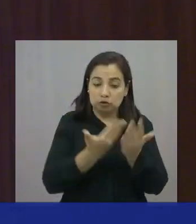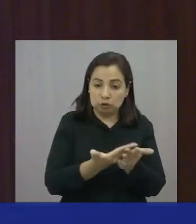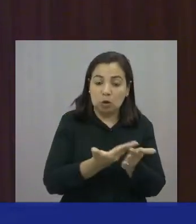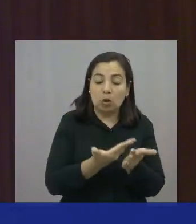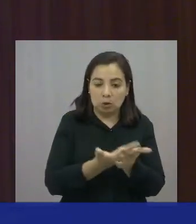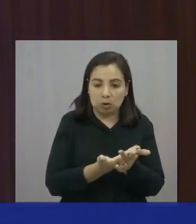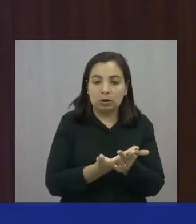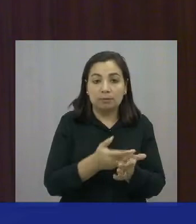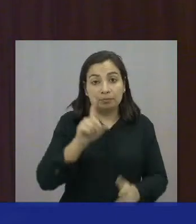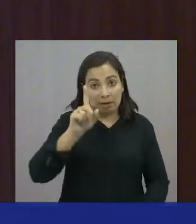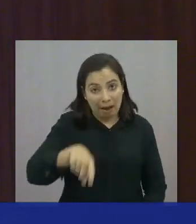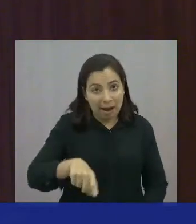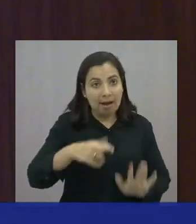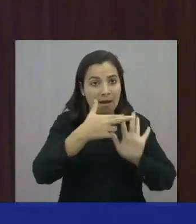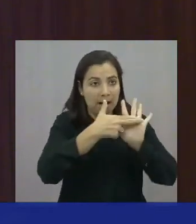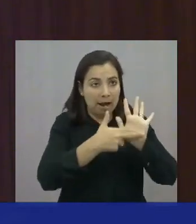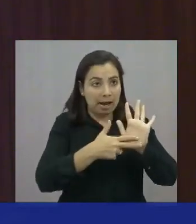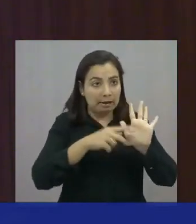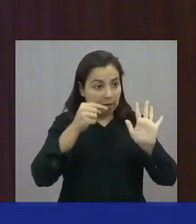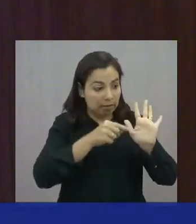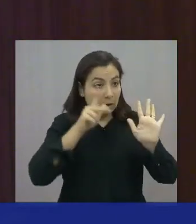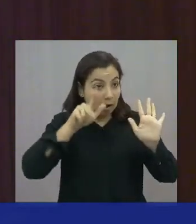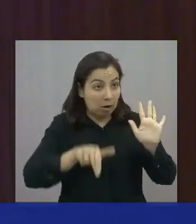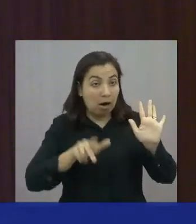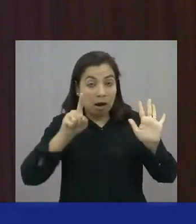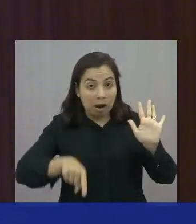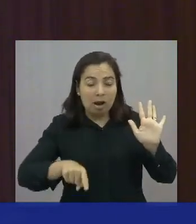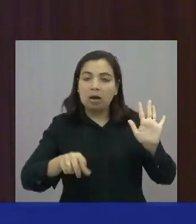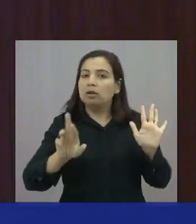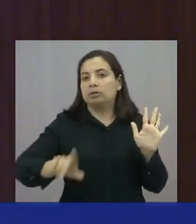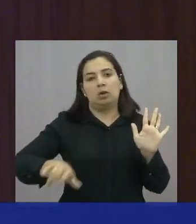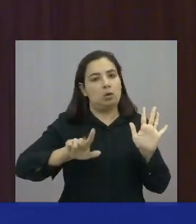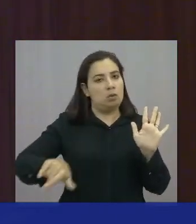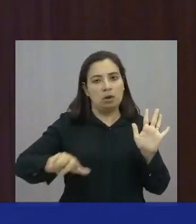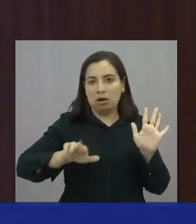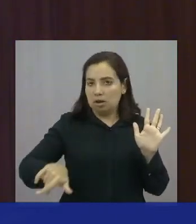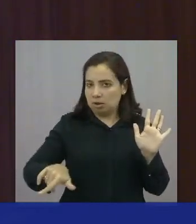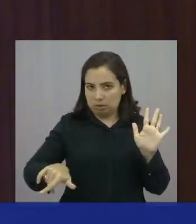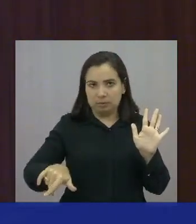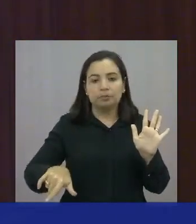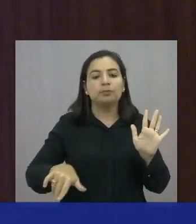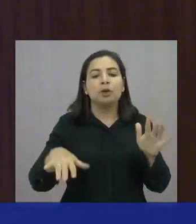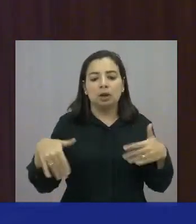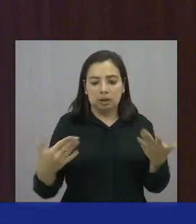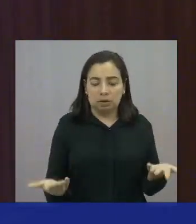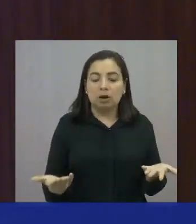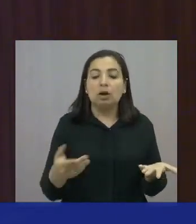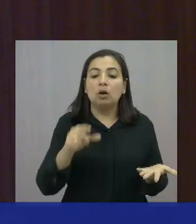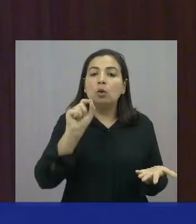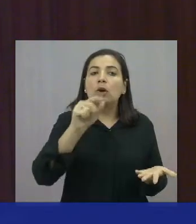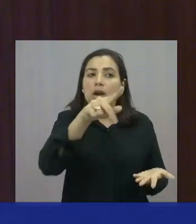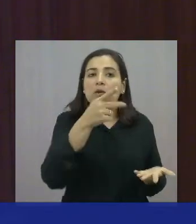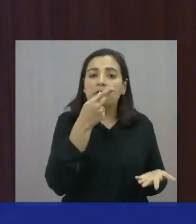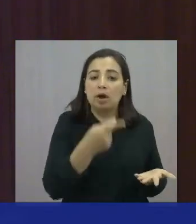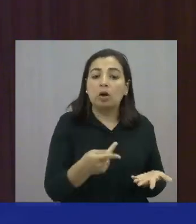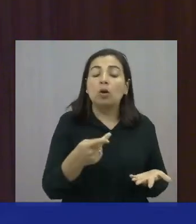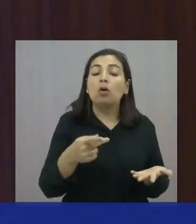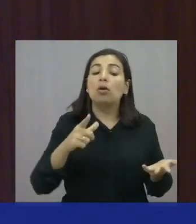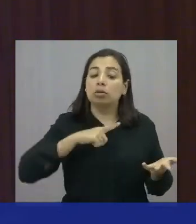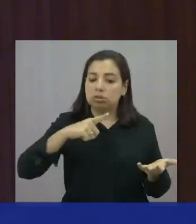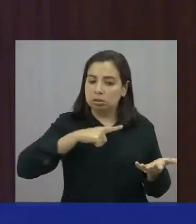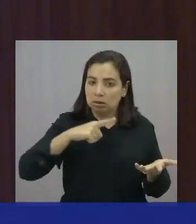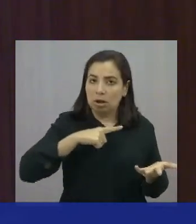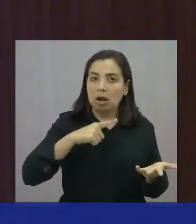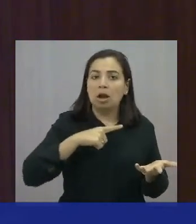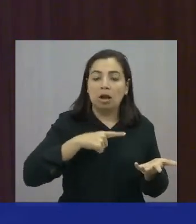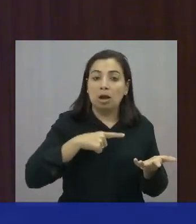Essa não é a regra. Ao contrário, a orientação da GFIS, como o Rodrigo falou, e faz parte do nosso